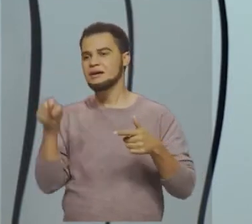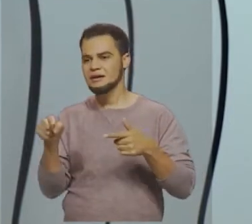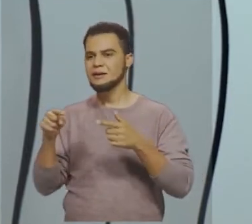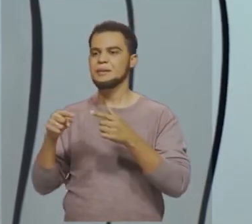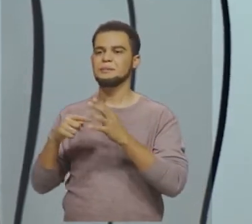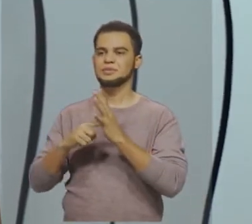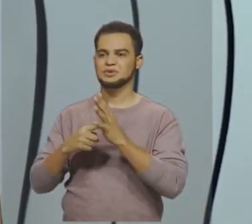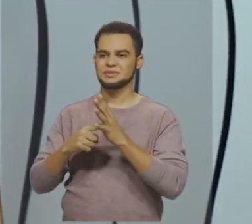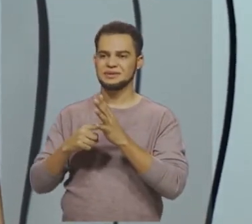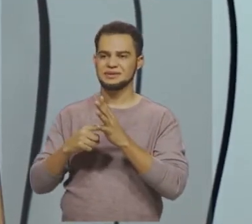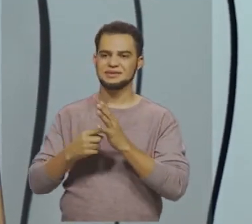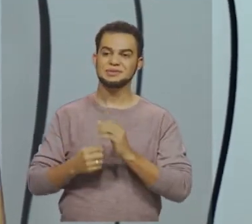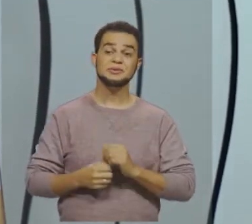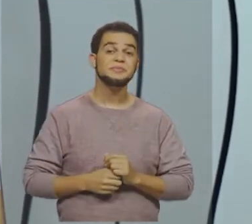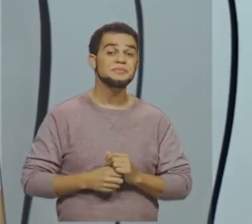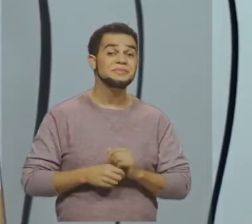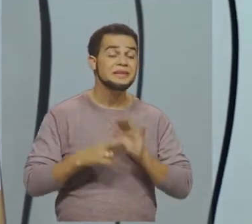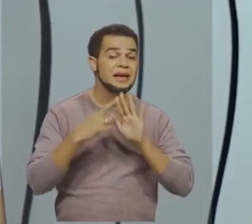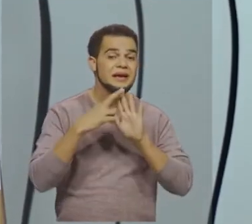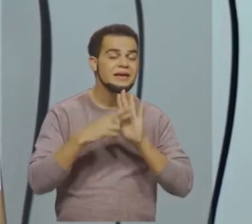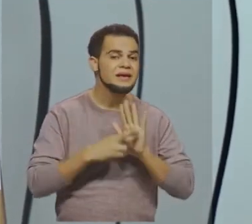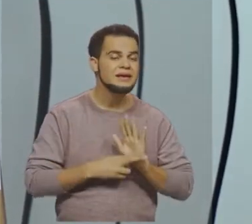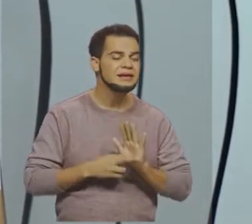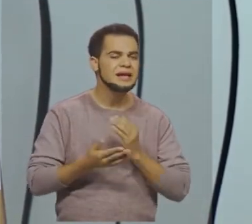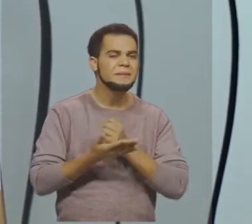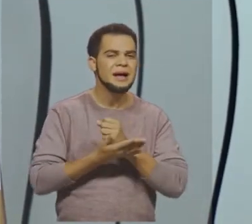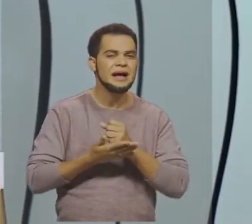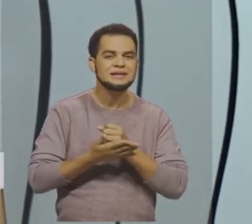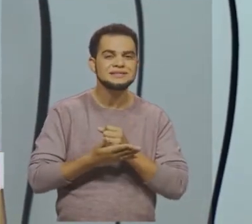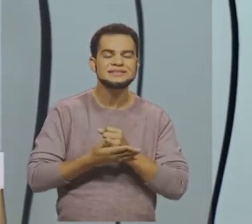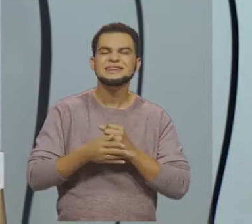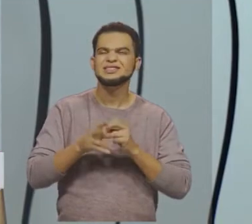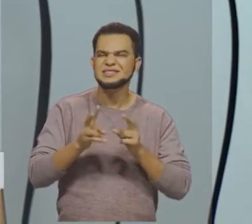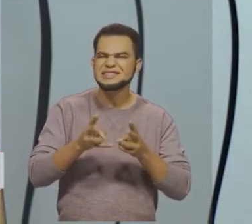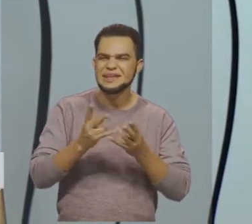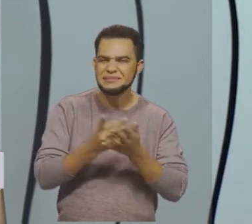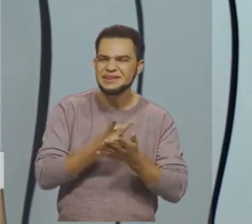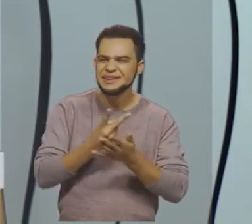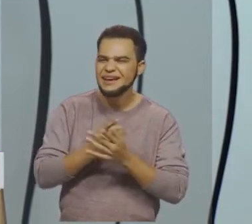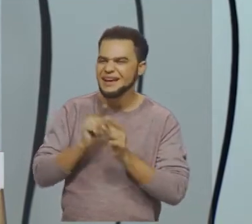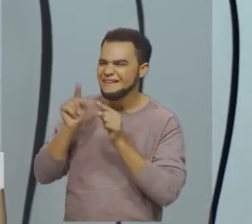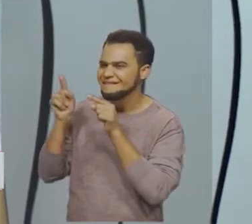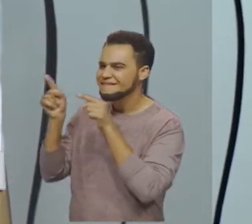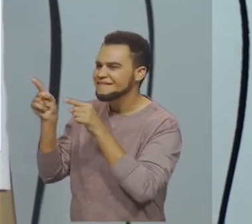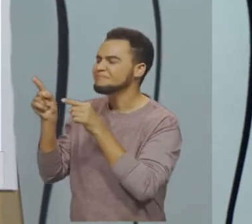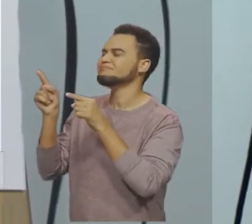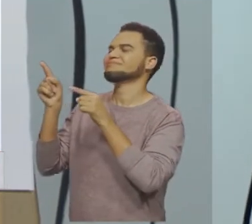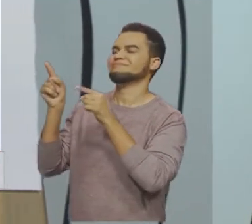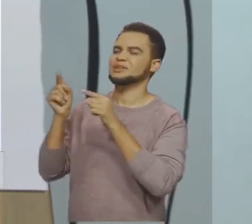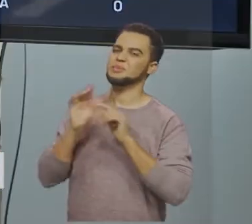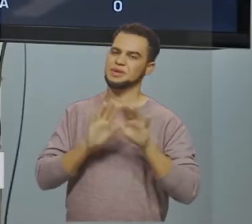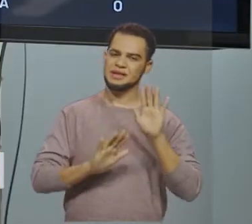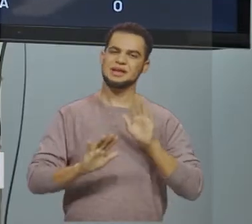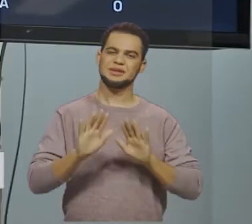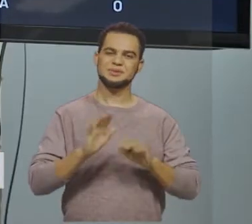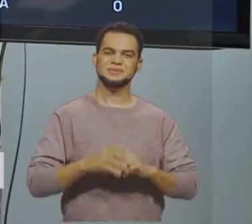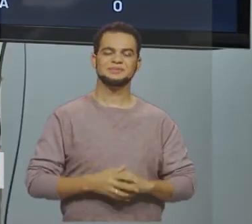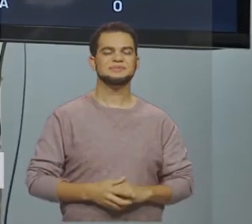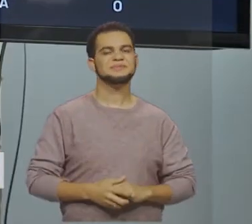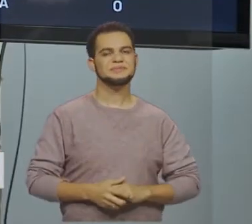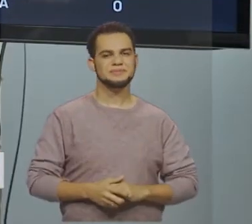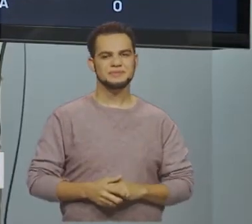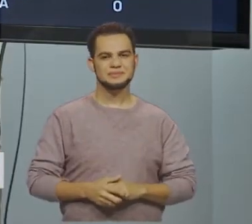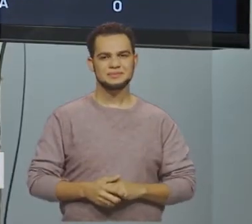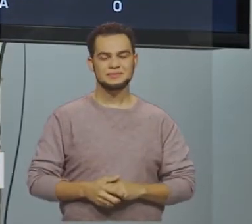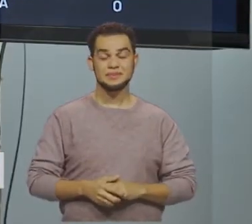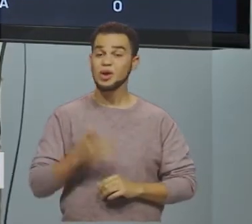multiplicando. São regrinhas básicas. Geralmente a gente é aqui, tá? Tem que tomar cuidado. Obrigado. Ok, vamos para a